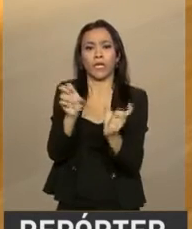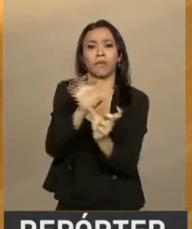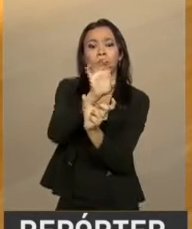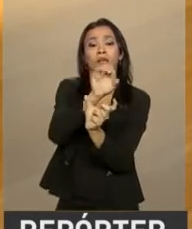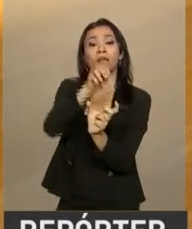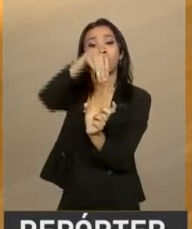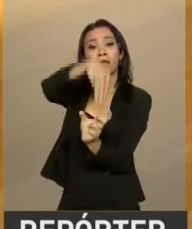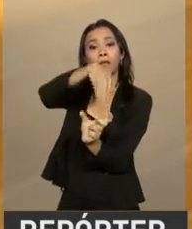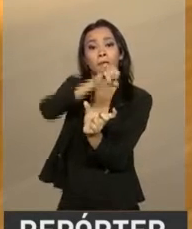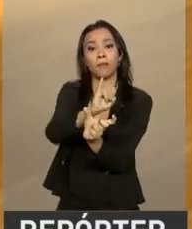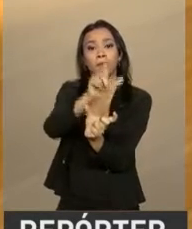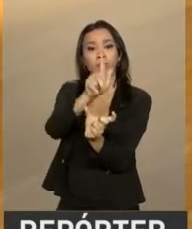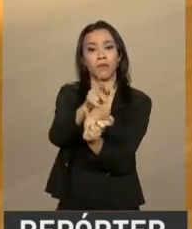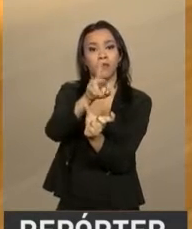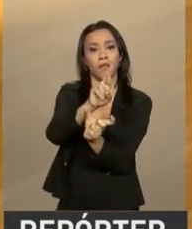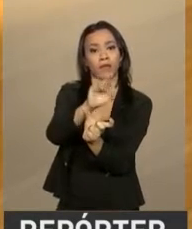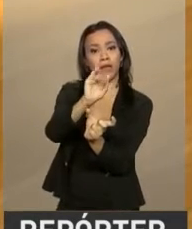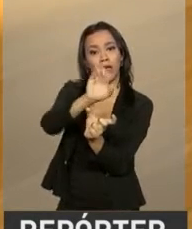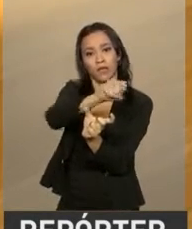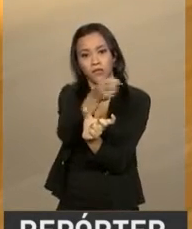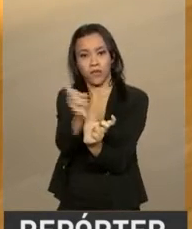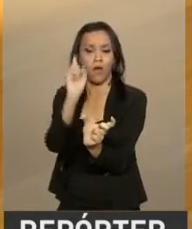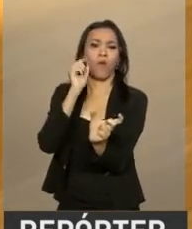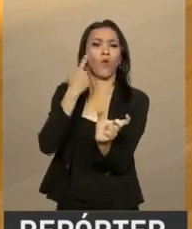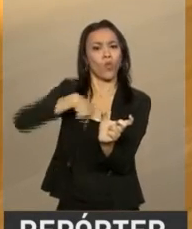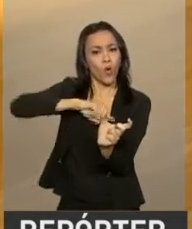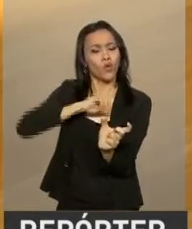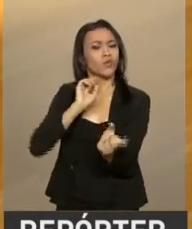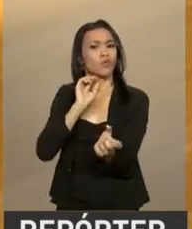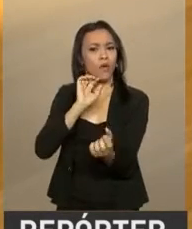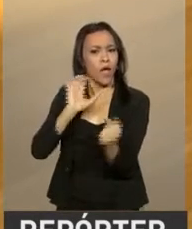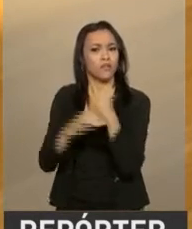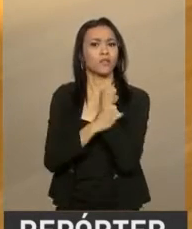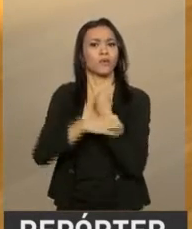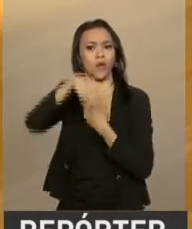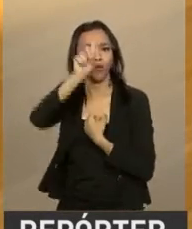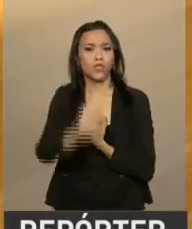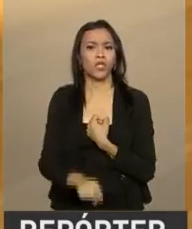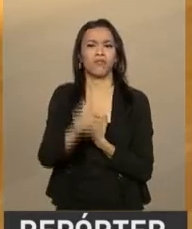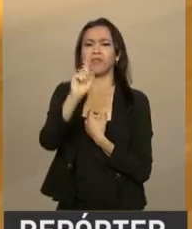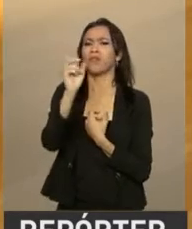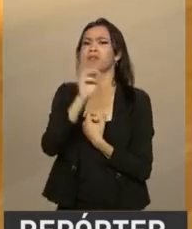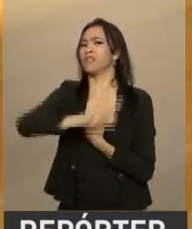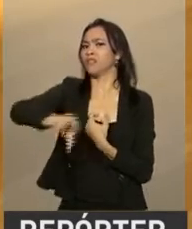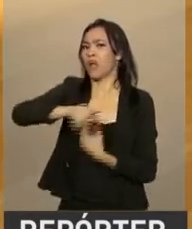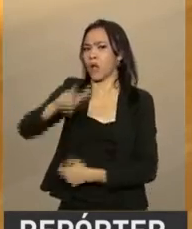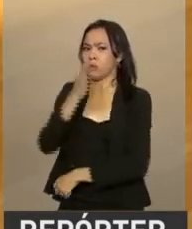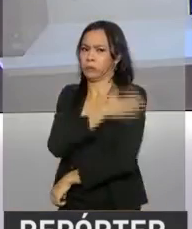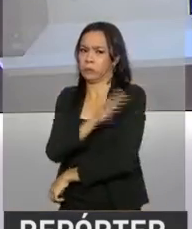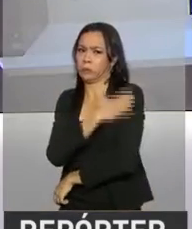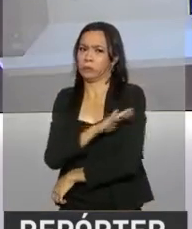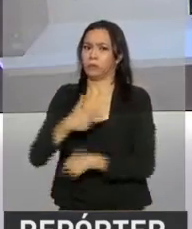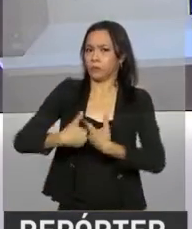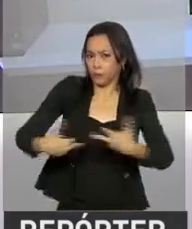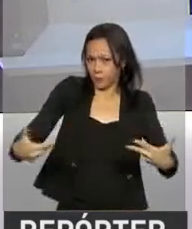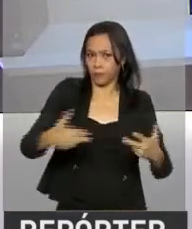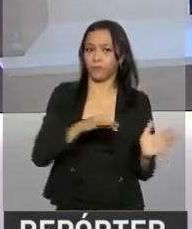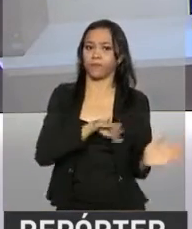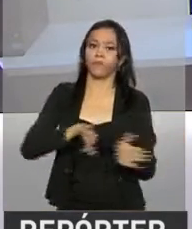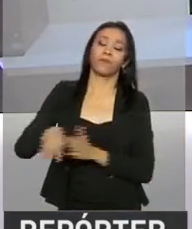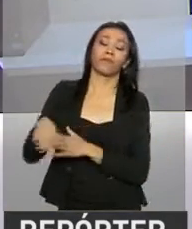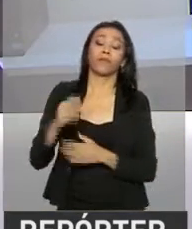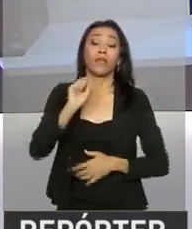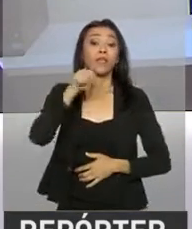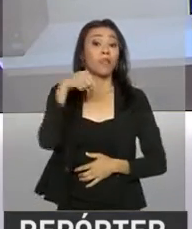nosso objetivo é garantir direitos, facilitar a inclusão e não criminalizar a migração.